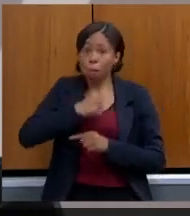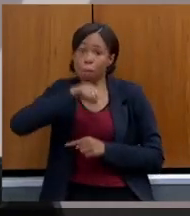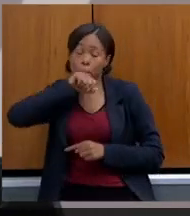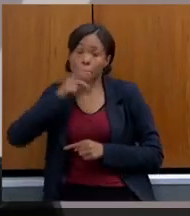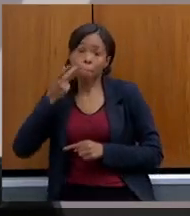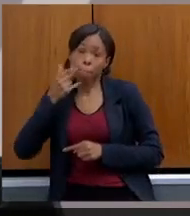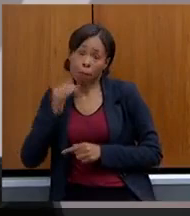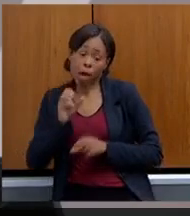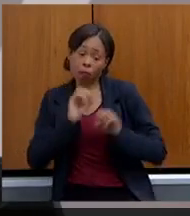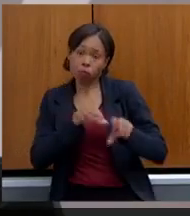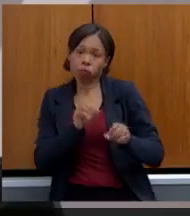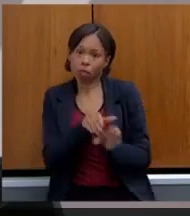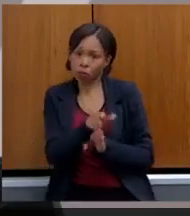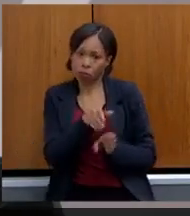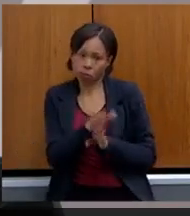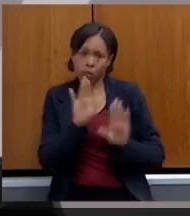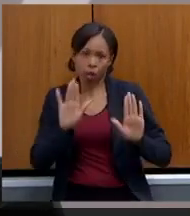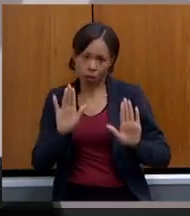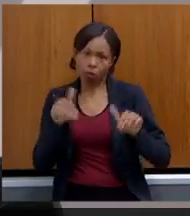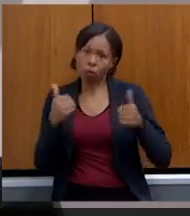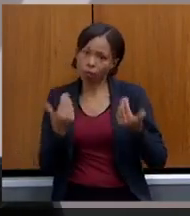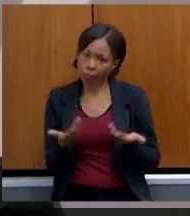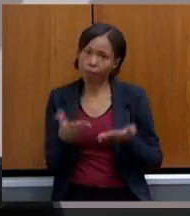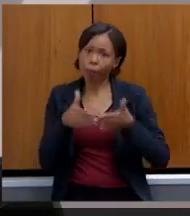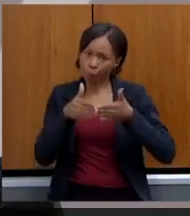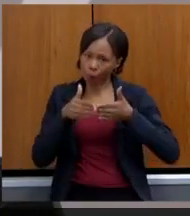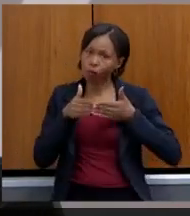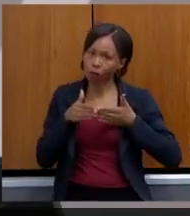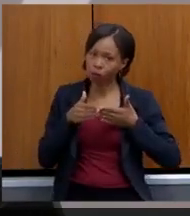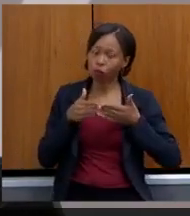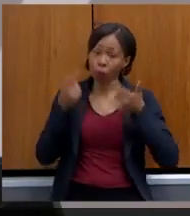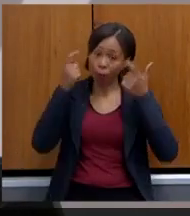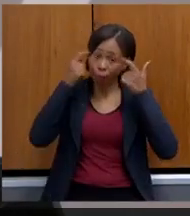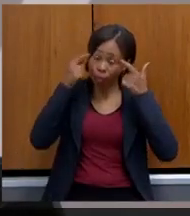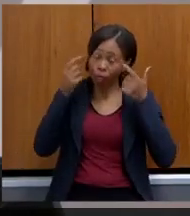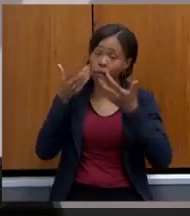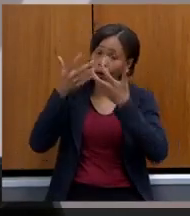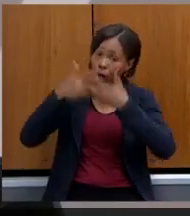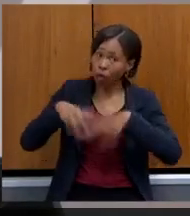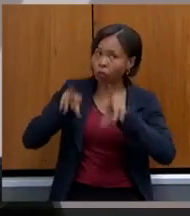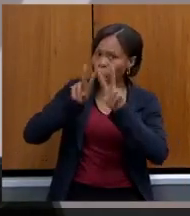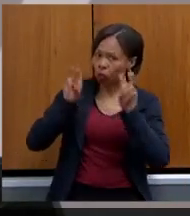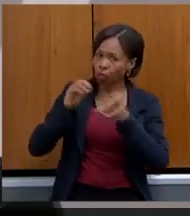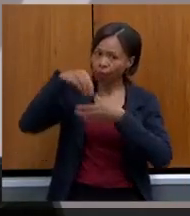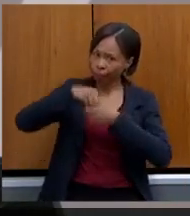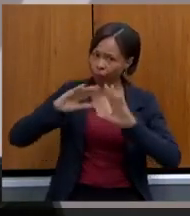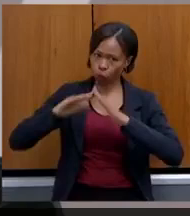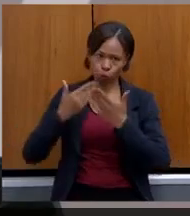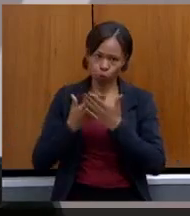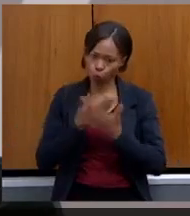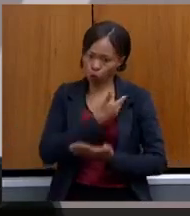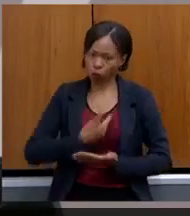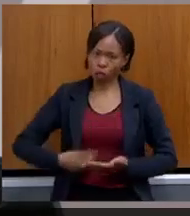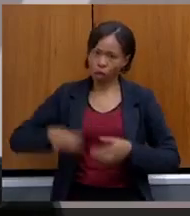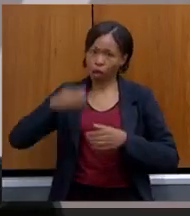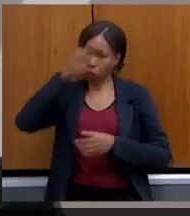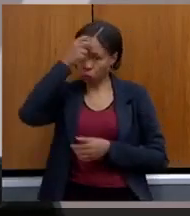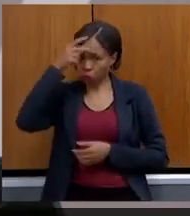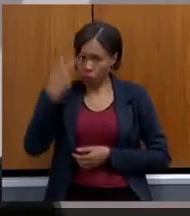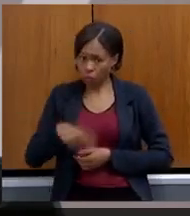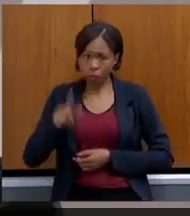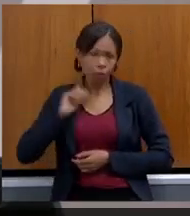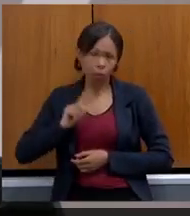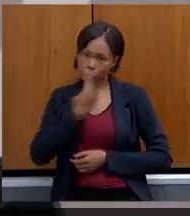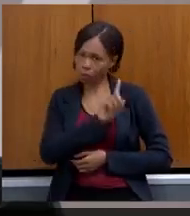viu então muito obrigado e que tem essa atenção essa essa não deixa isso acontecer dentro das escolas estaduais aqui municipais de Minas Gerais